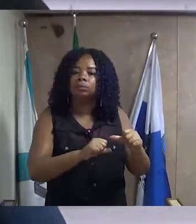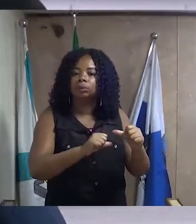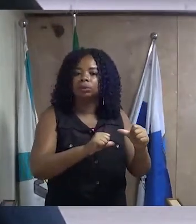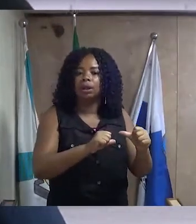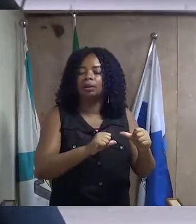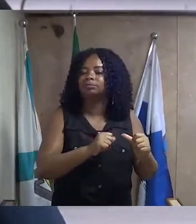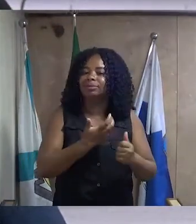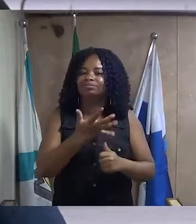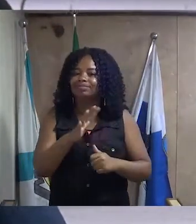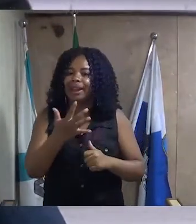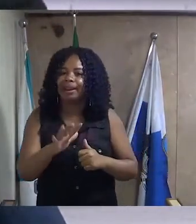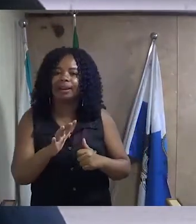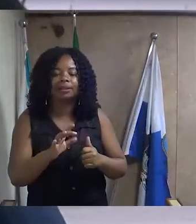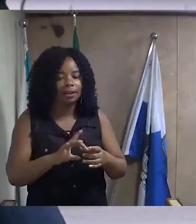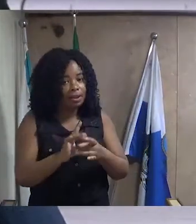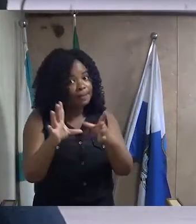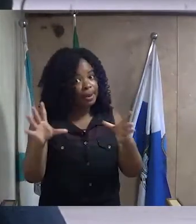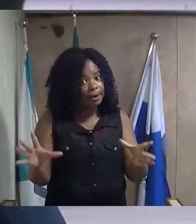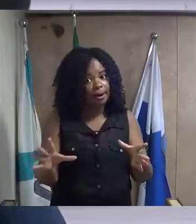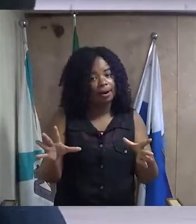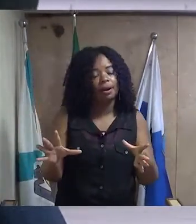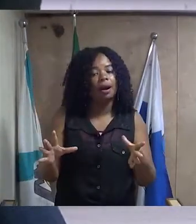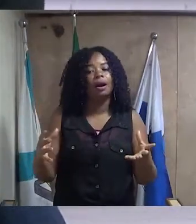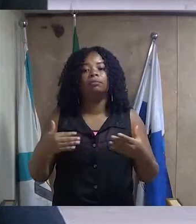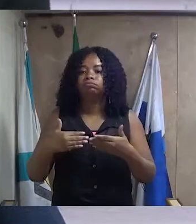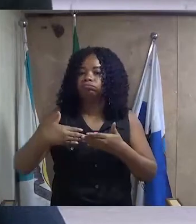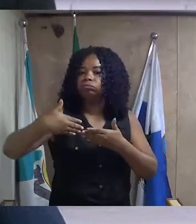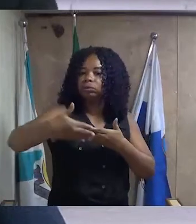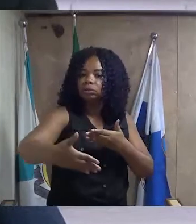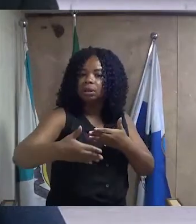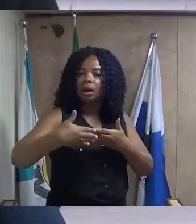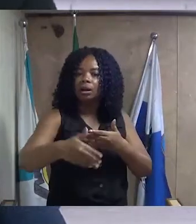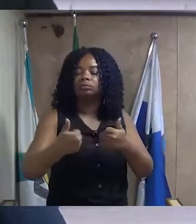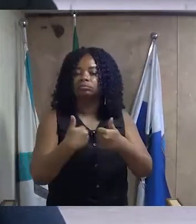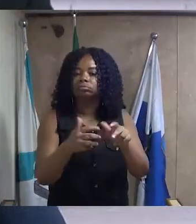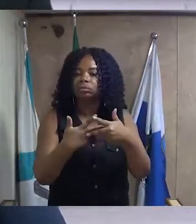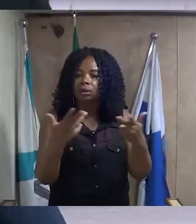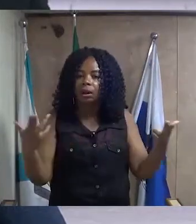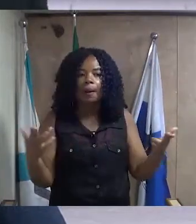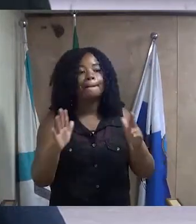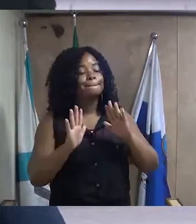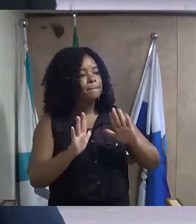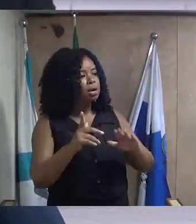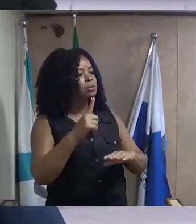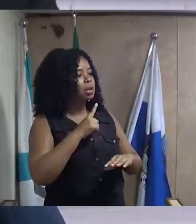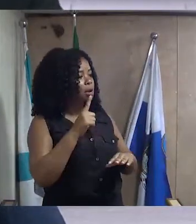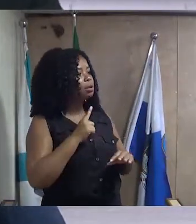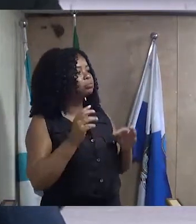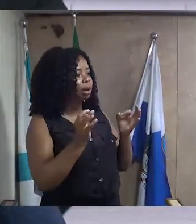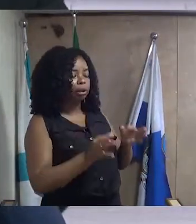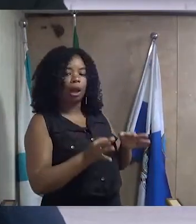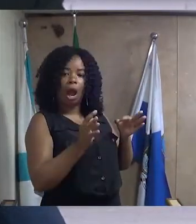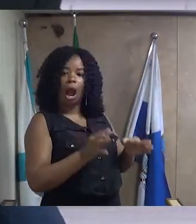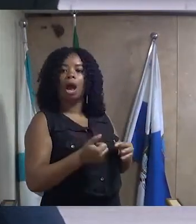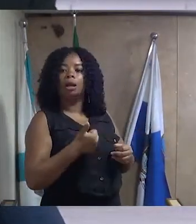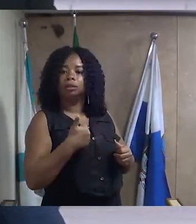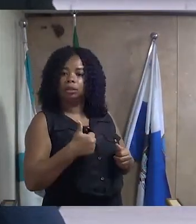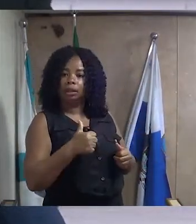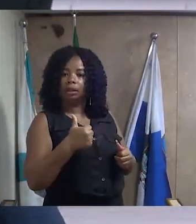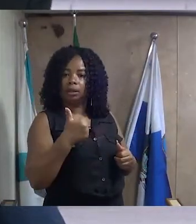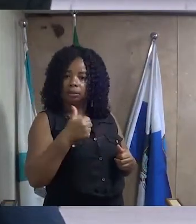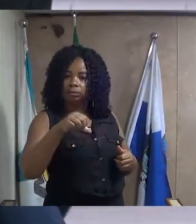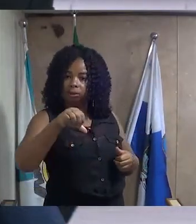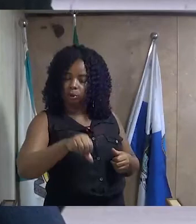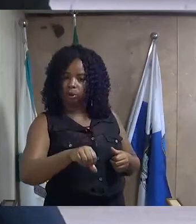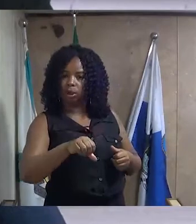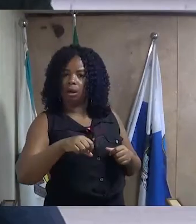as modalidades para que nós pudéssemos avançar no transporte público, mas eu tenho certeza que essa 19ª